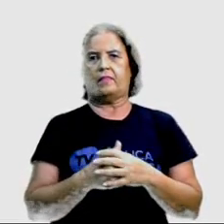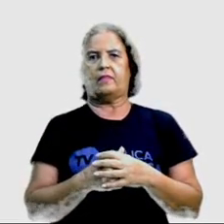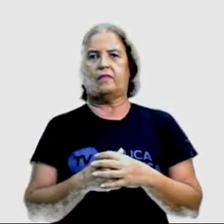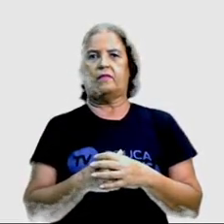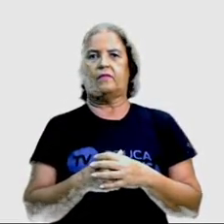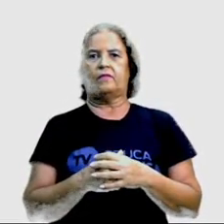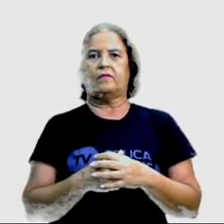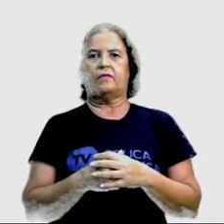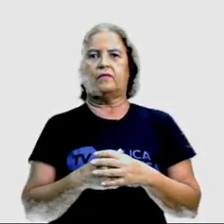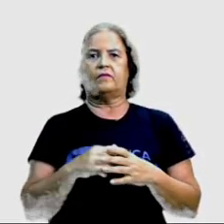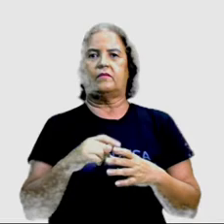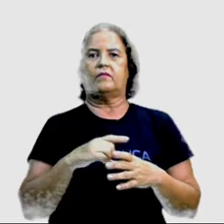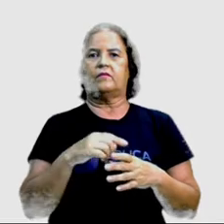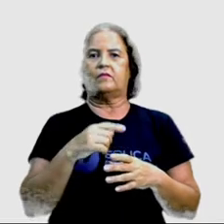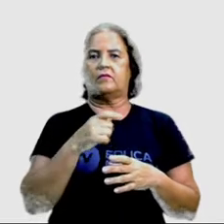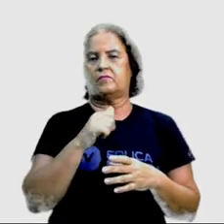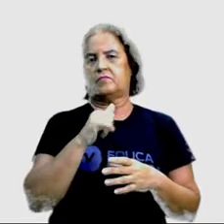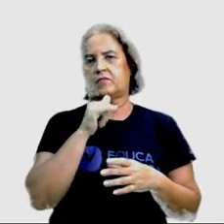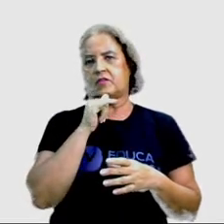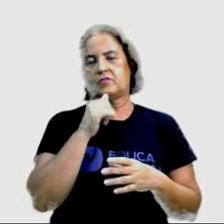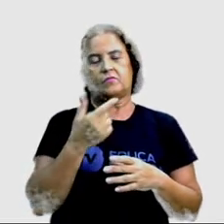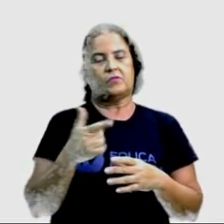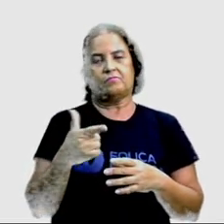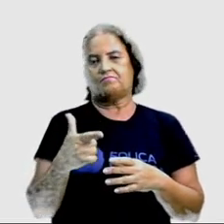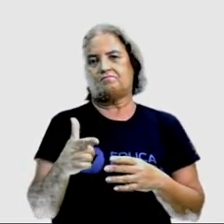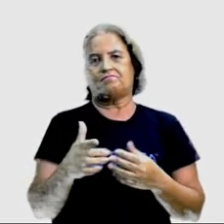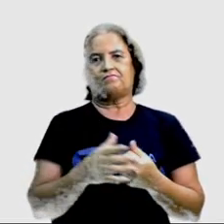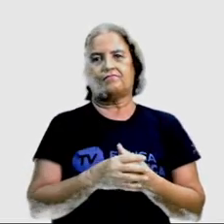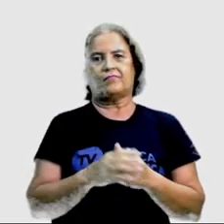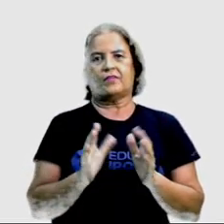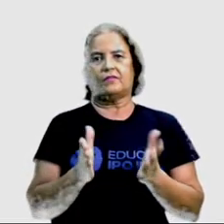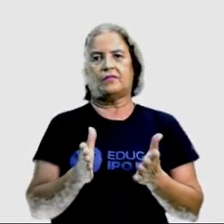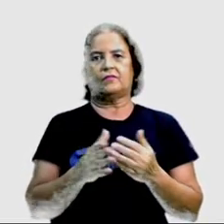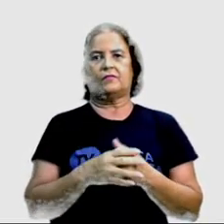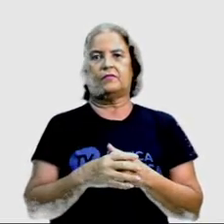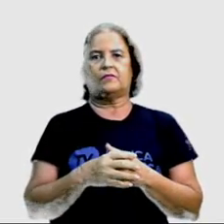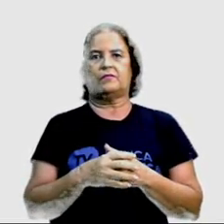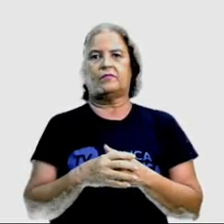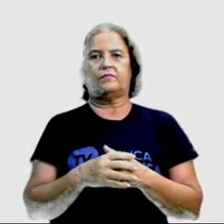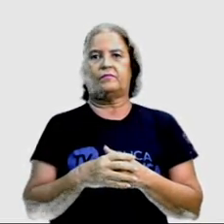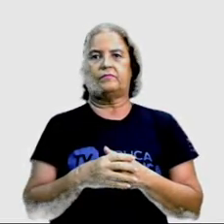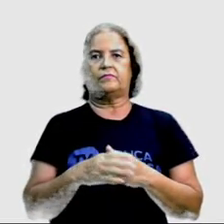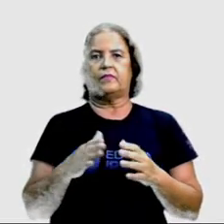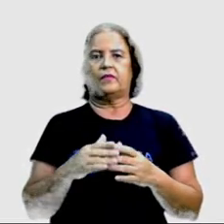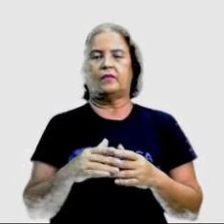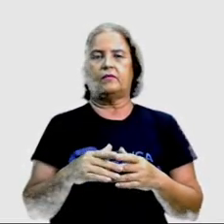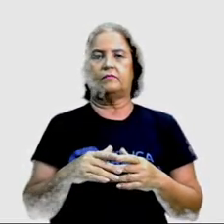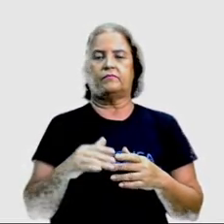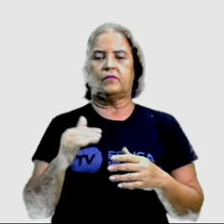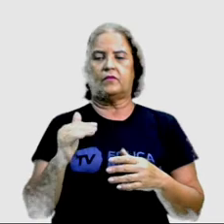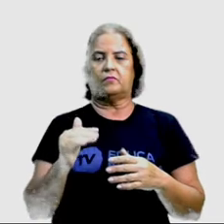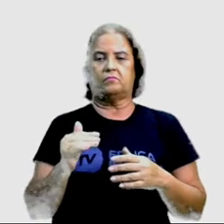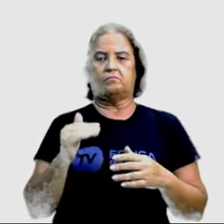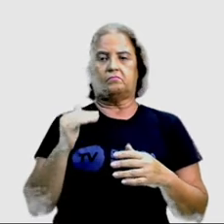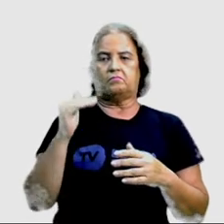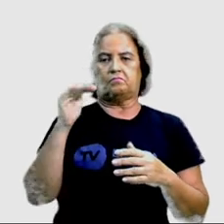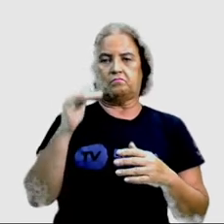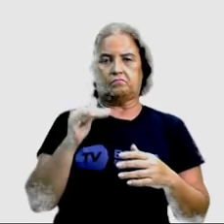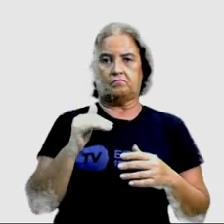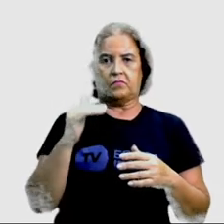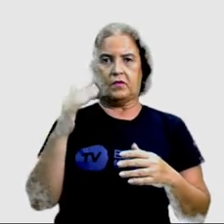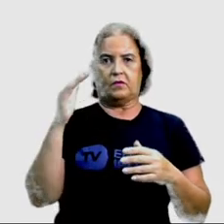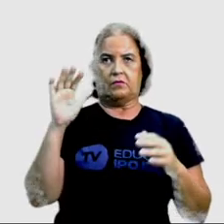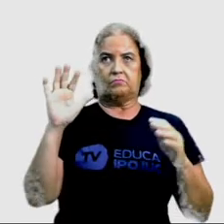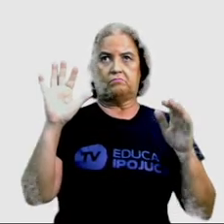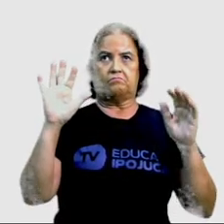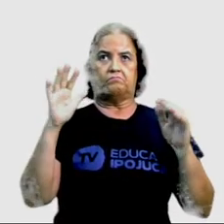colocado um exemplo aí com o Sub-Zero, mas vamos lá. Nós temos aqui o Sub-Celebrity, que seriam as sub-celebridades, que é o que mais nós